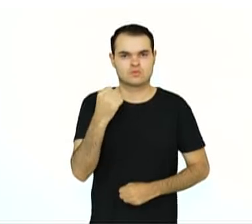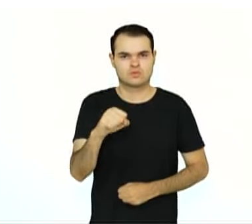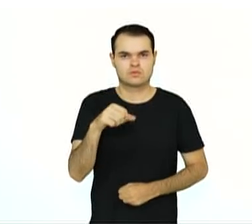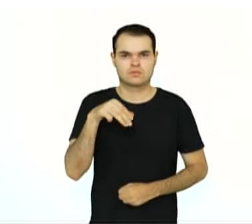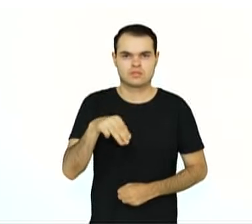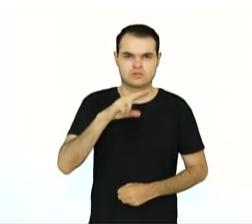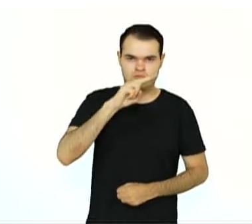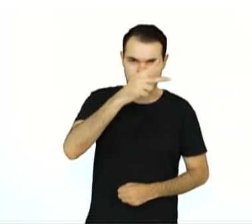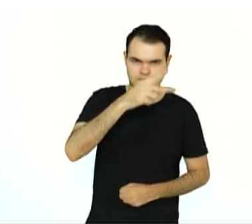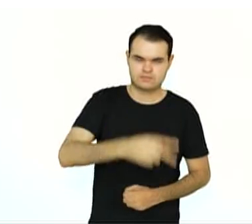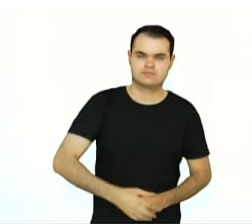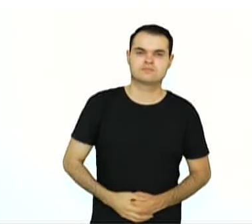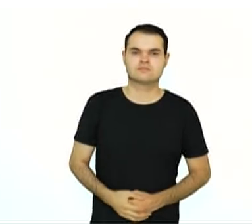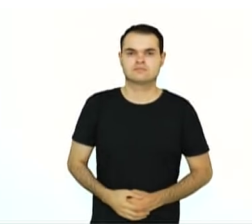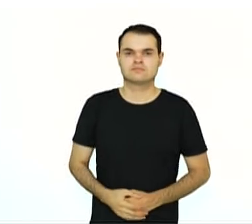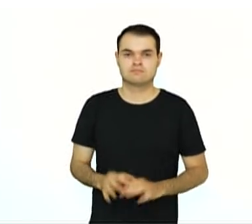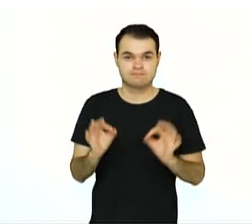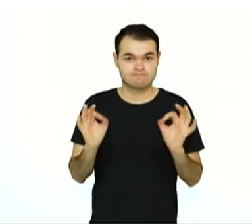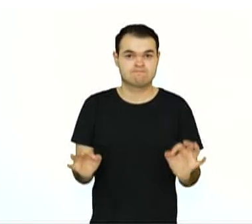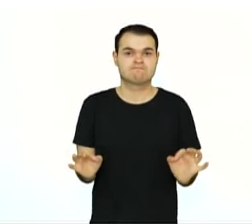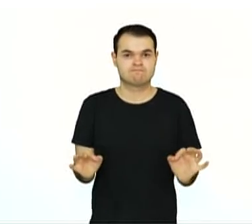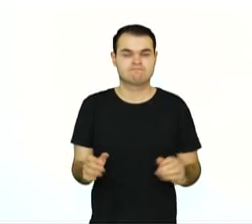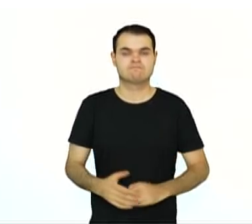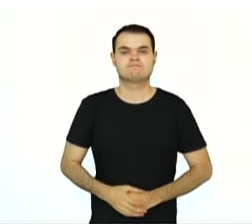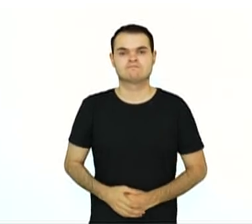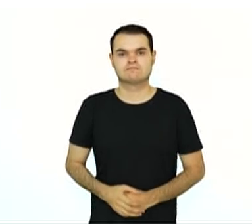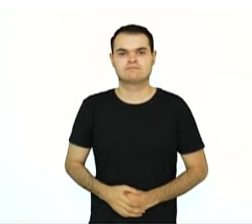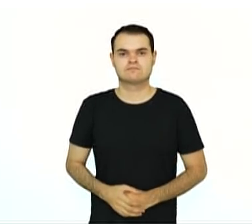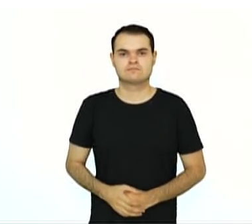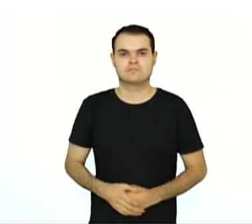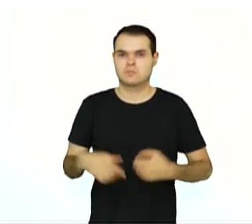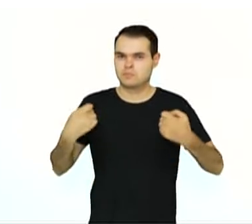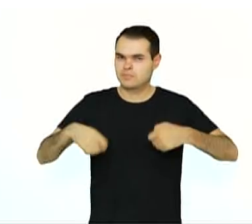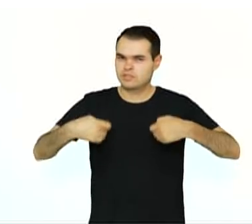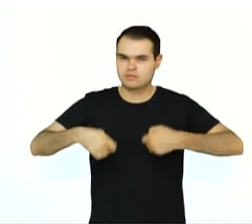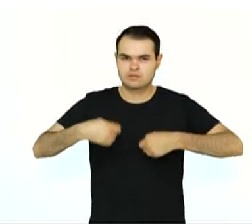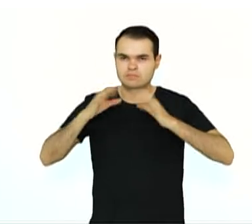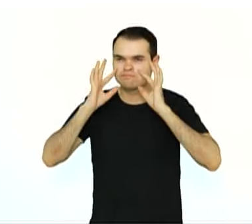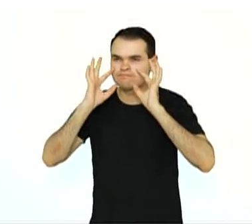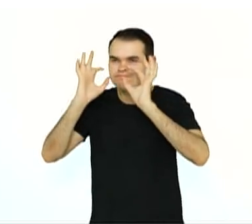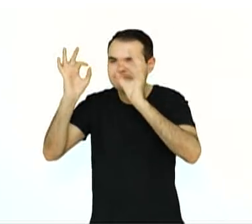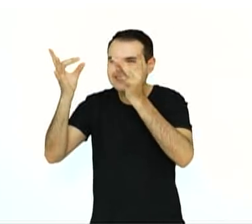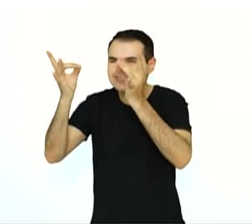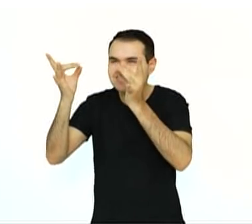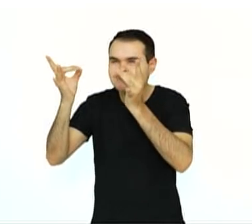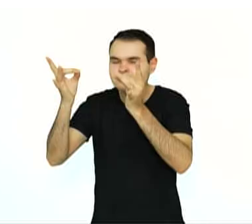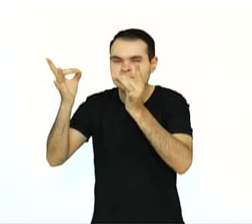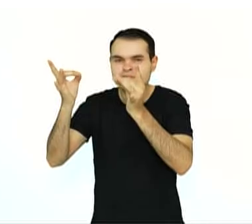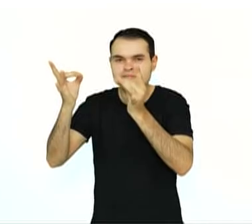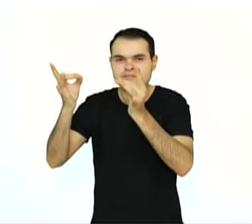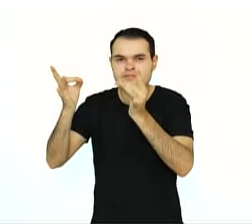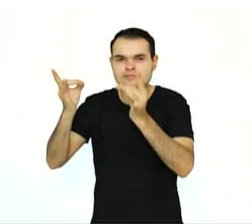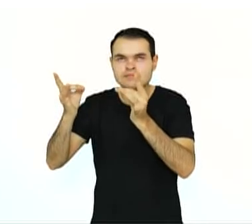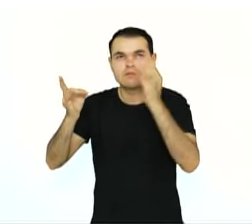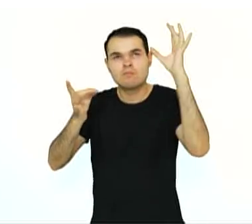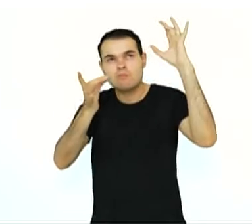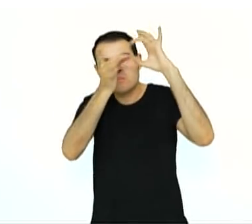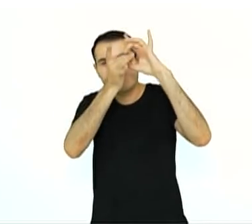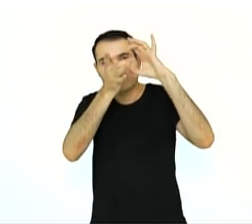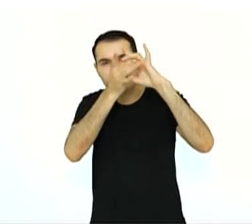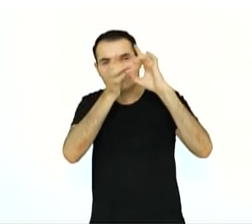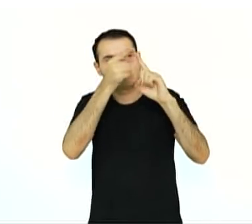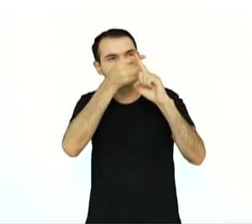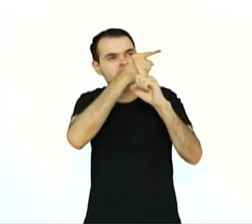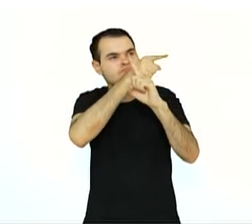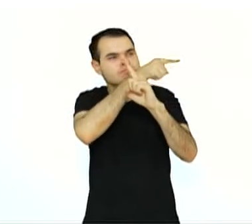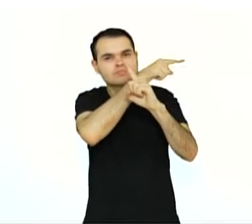metros quadrados. Certo, gente? Então, tem que estar atento com esses detalhes. Perceba que os exercícios eles vão puxando um monte de conceitos anteriores,